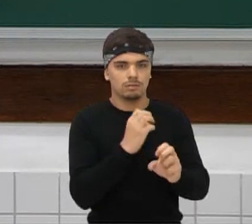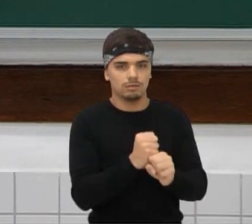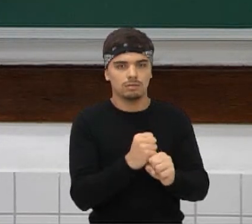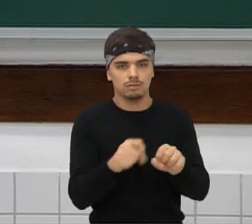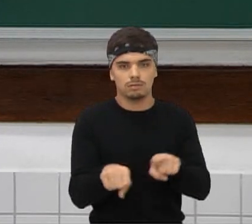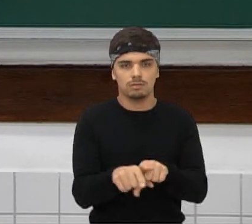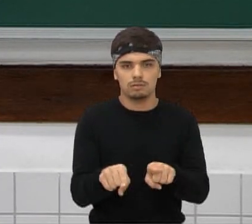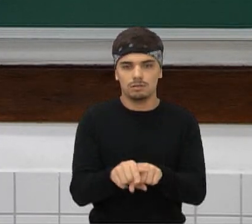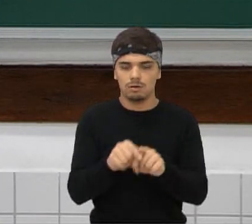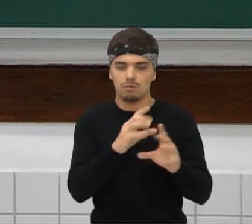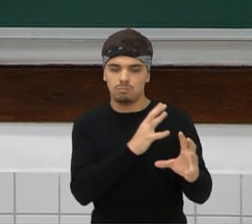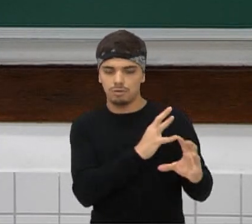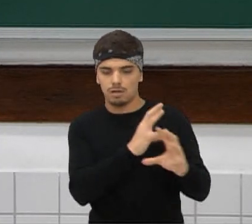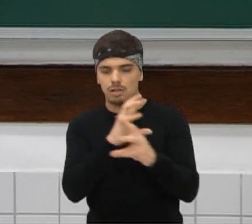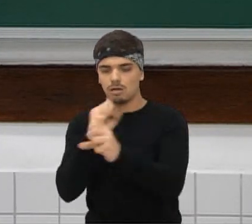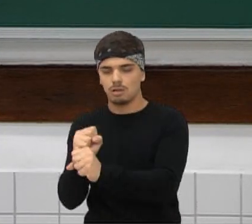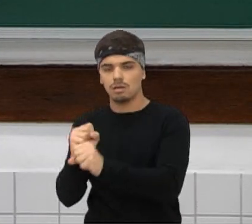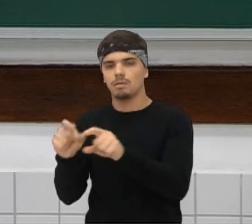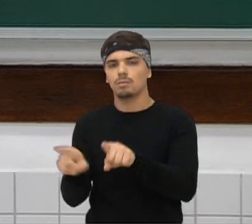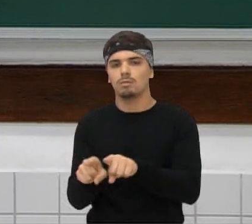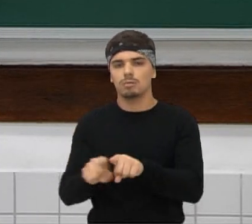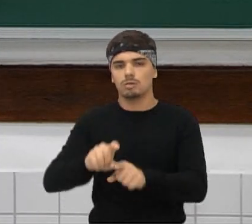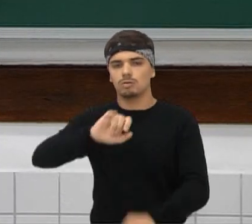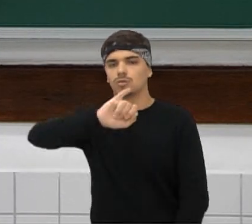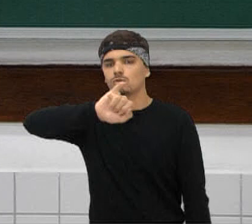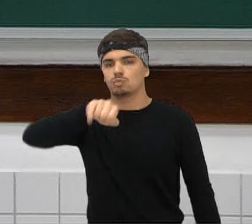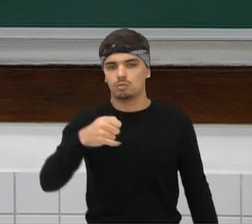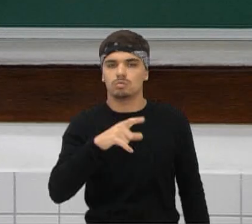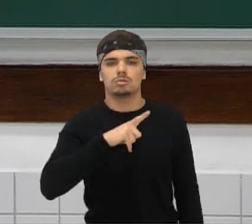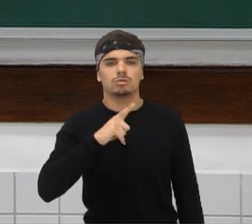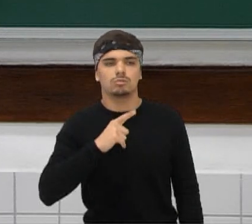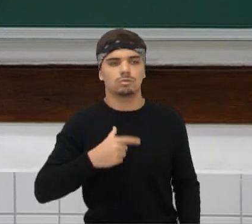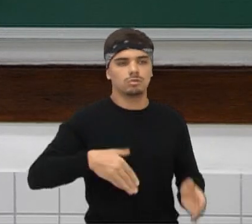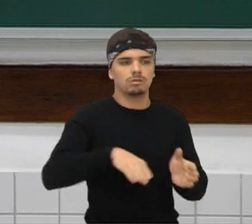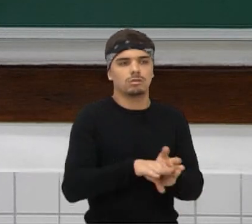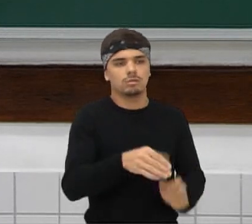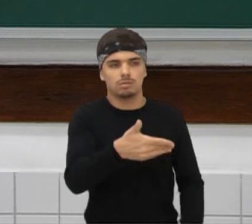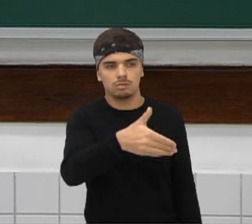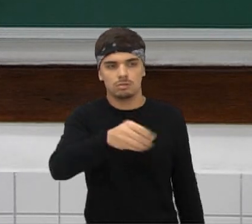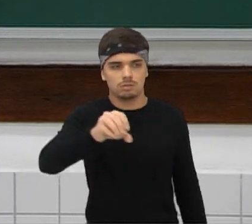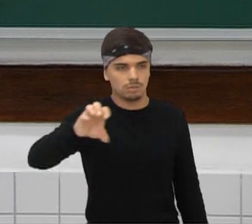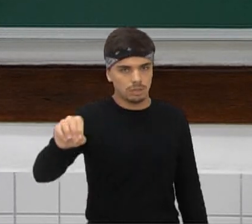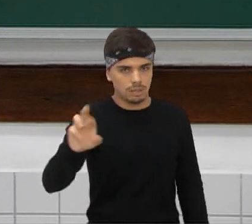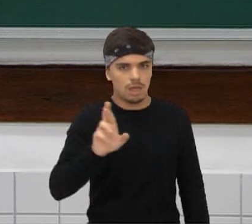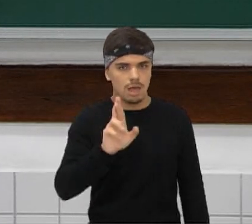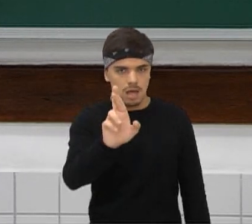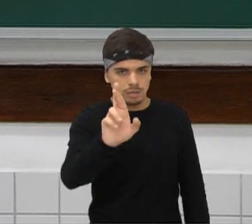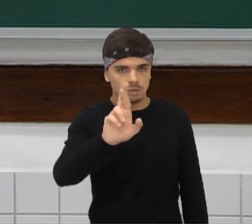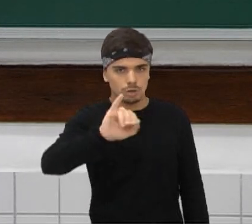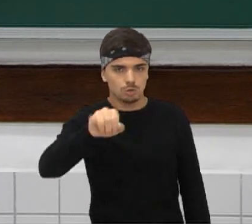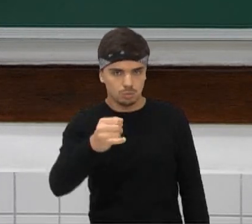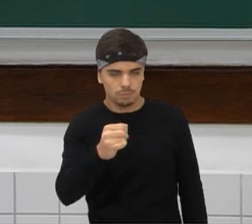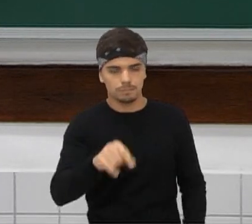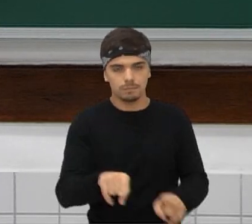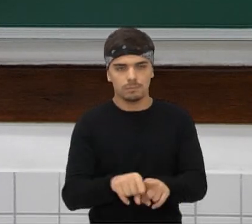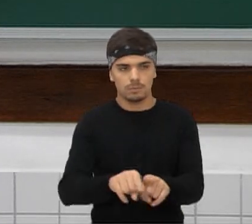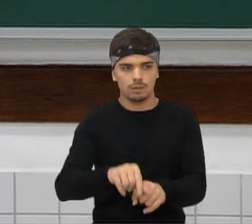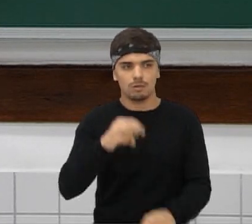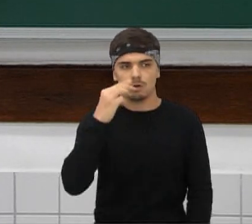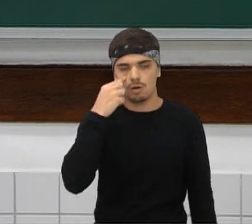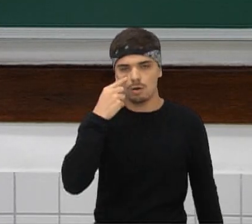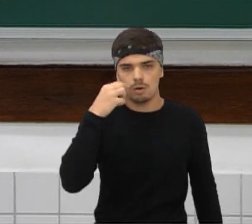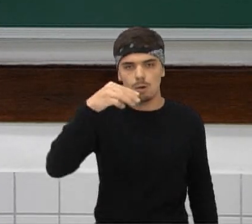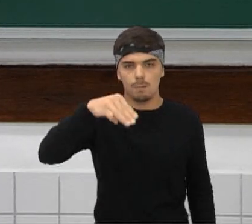a fórmula, né, dos juros, eu cheguei em R$100. Logo, então, o meu montante, o que quer dizer o